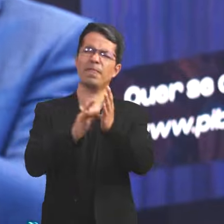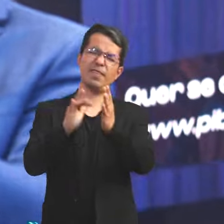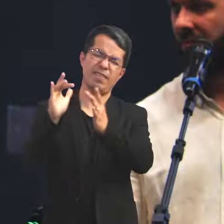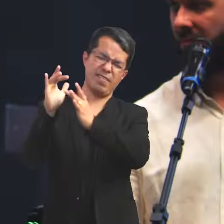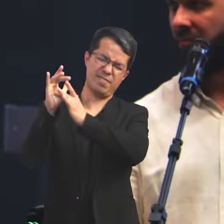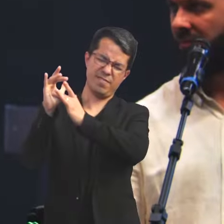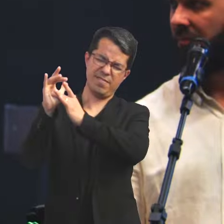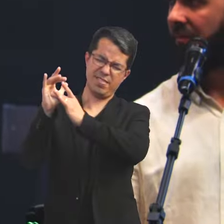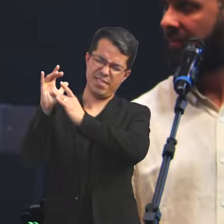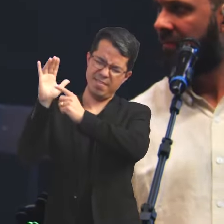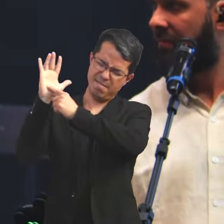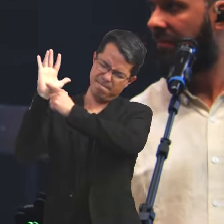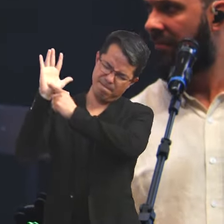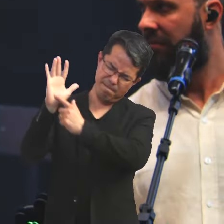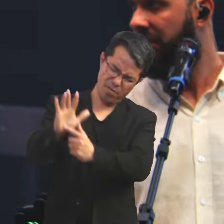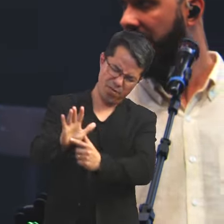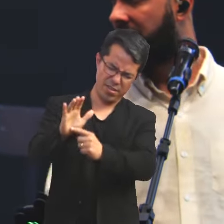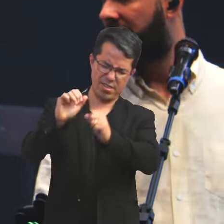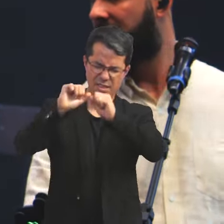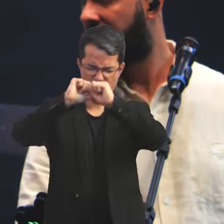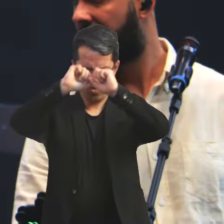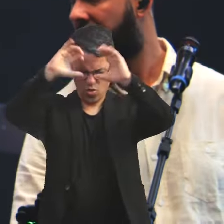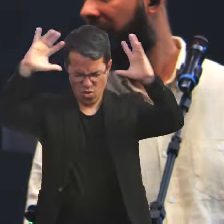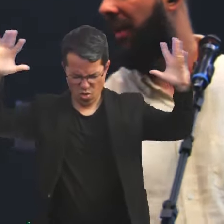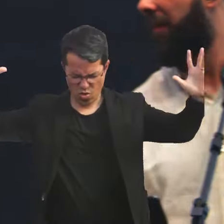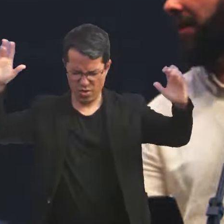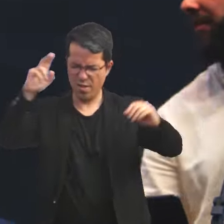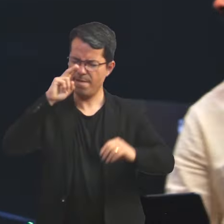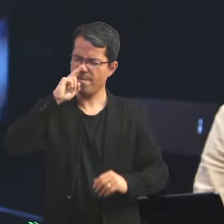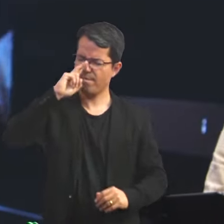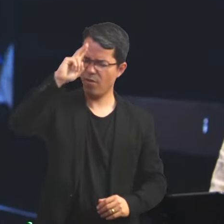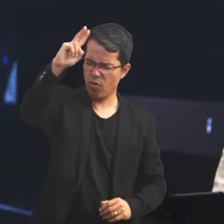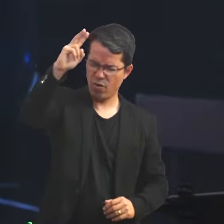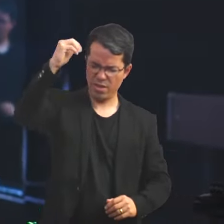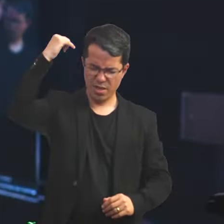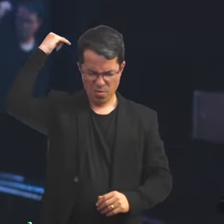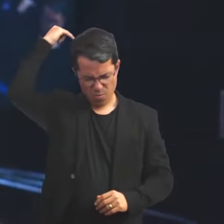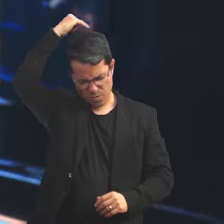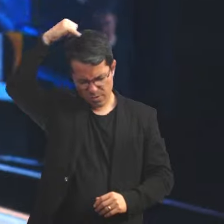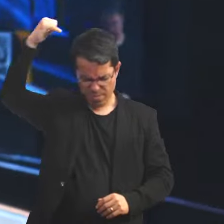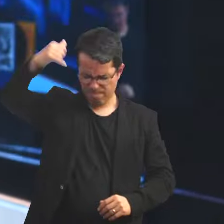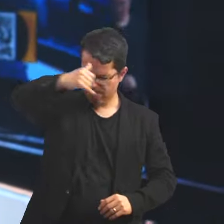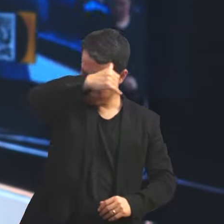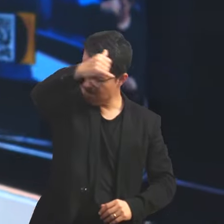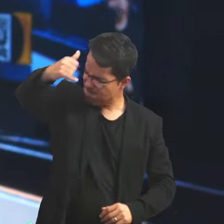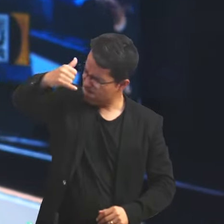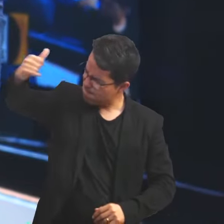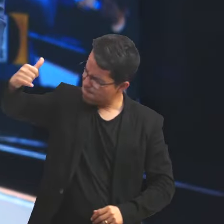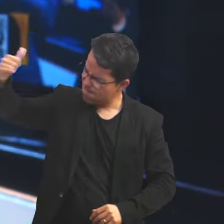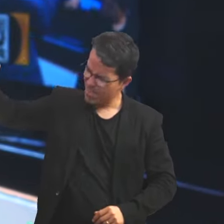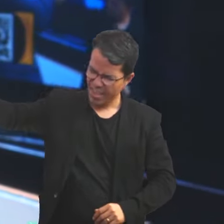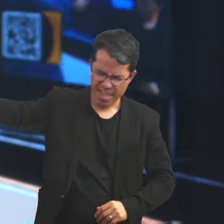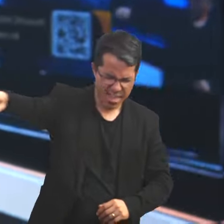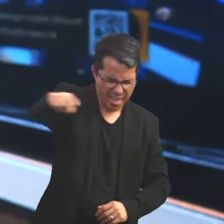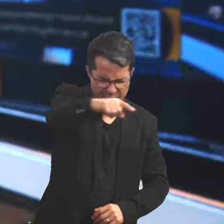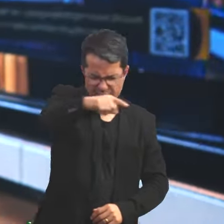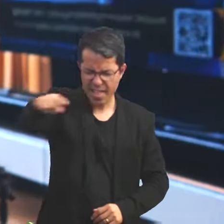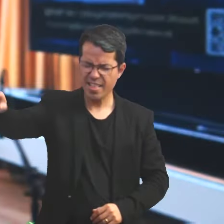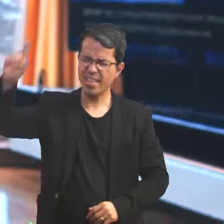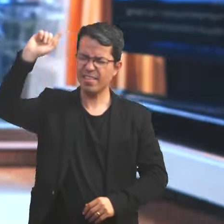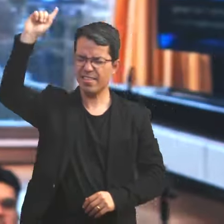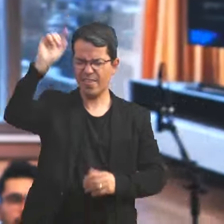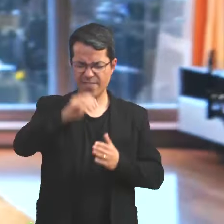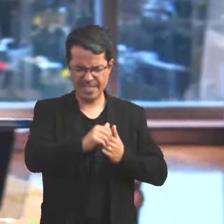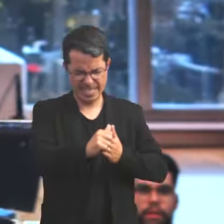glória a Deus derrama força Derrama a unção do al que os meus irmãos sejam autorizados por ti